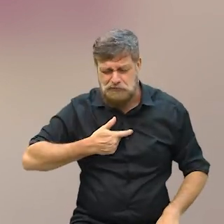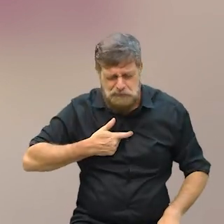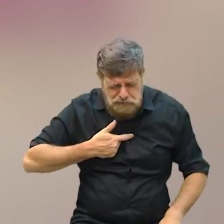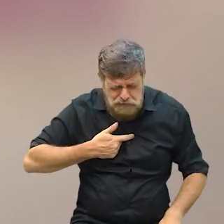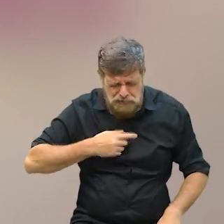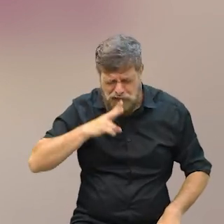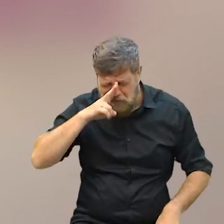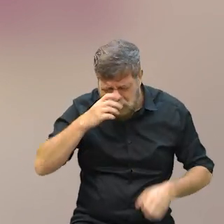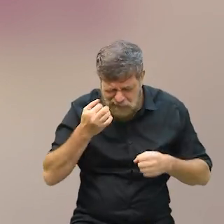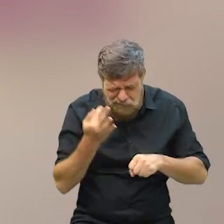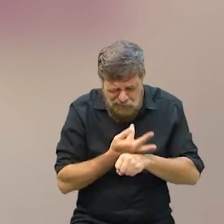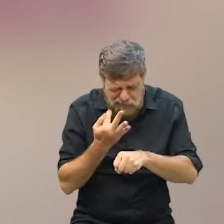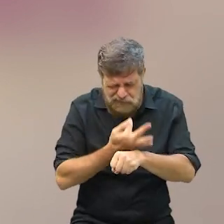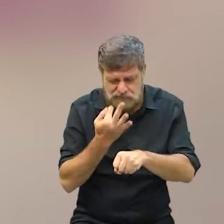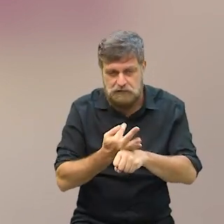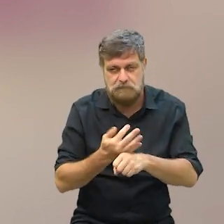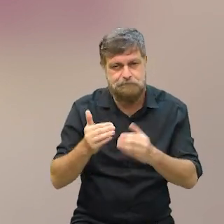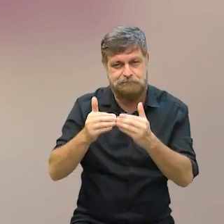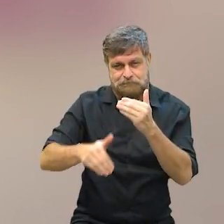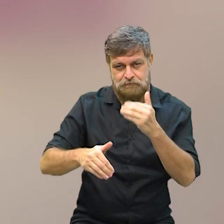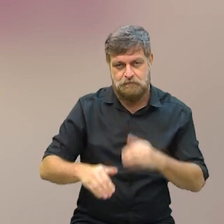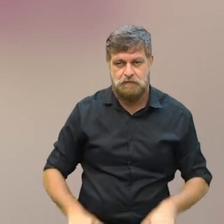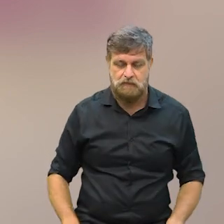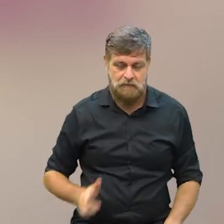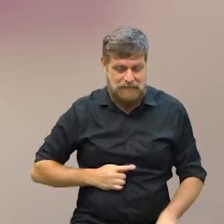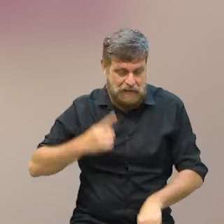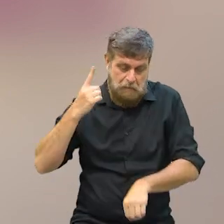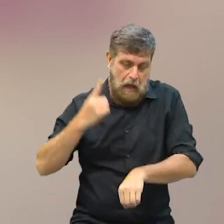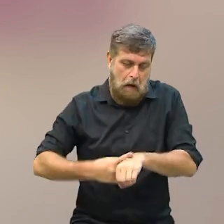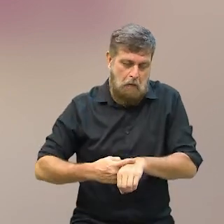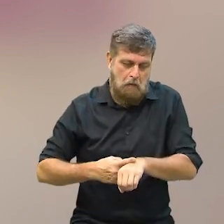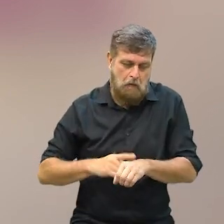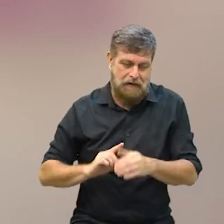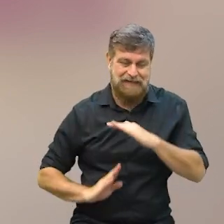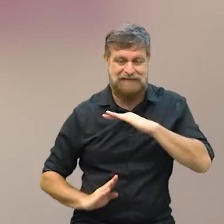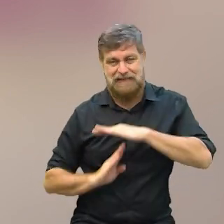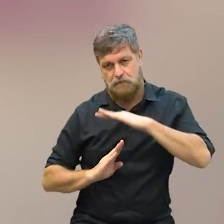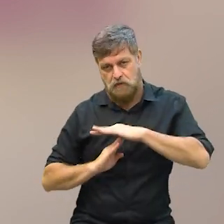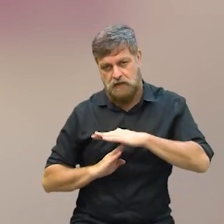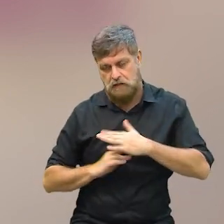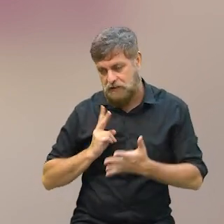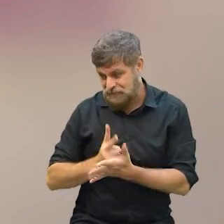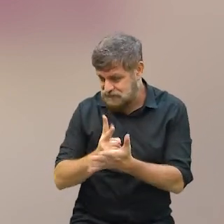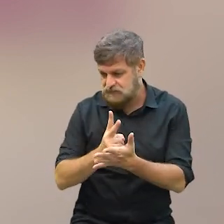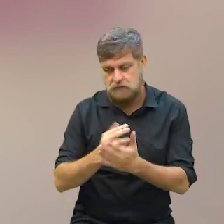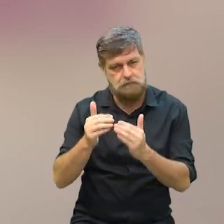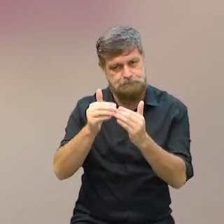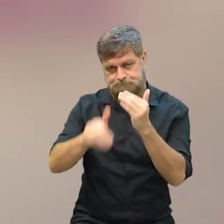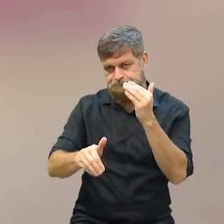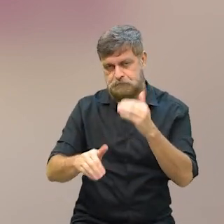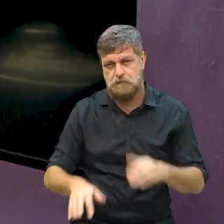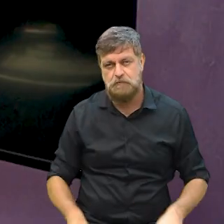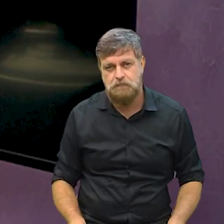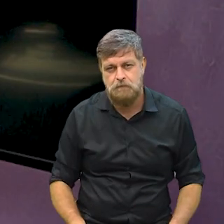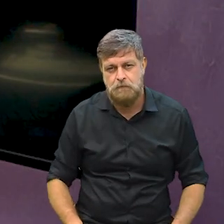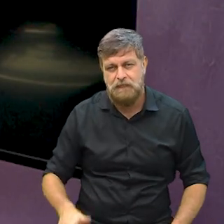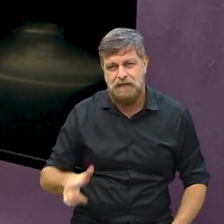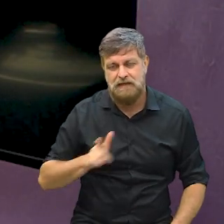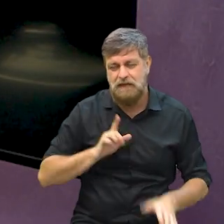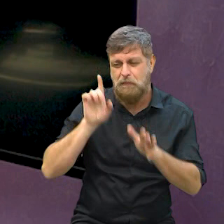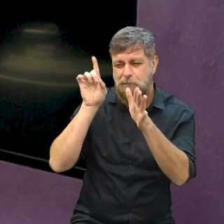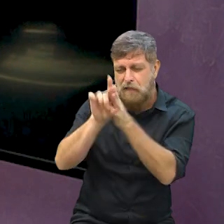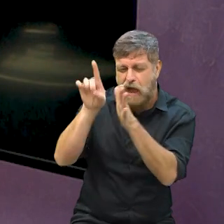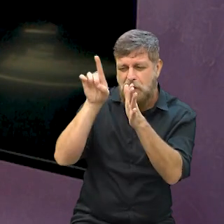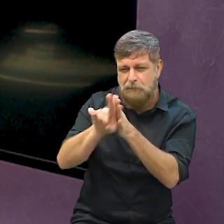fica forçando, então não é adequado. Acho que para um quebra-galho, né? Assim, tudo bem, mas para um uso contínuo, não é adequado. Mara, ainda